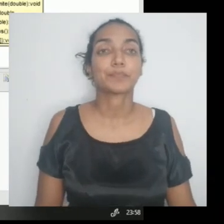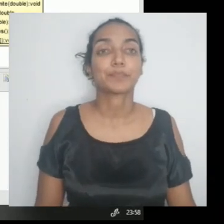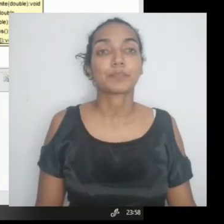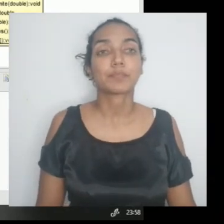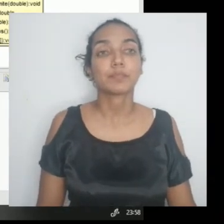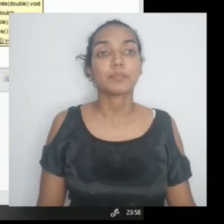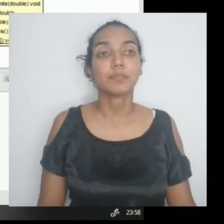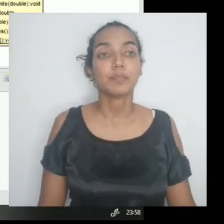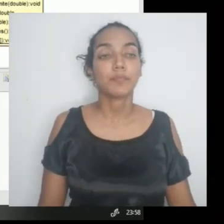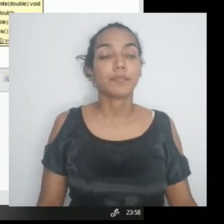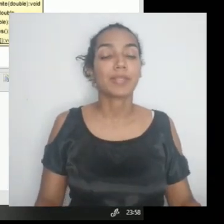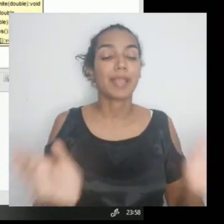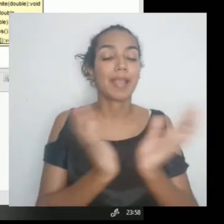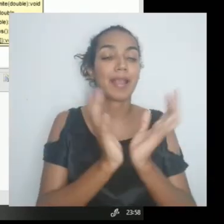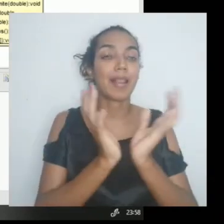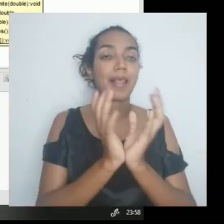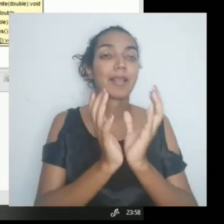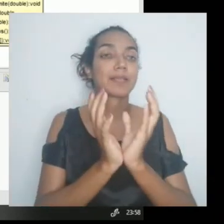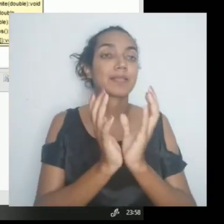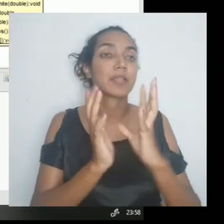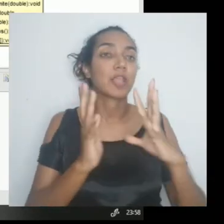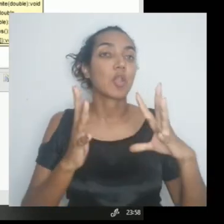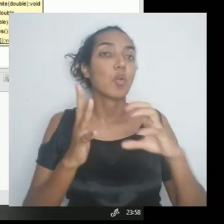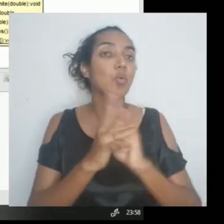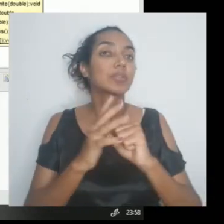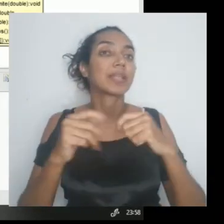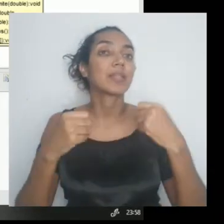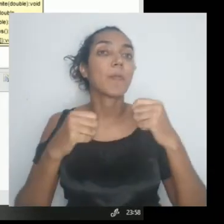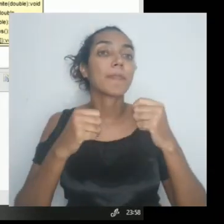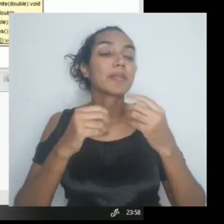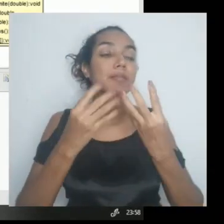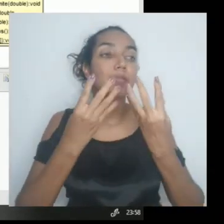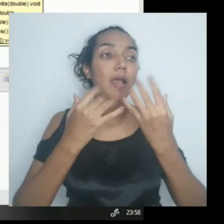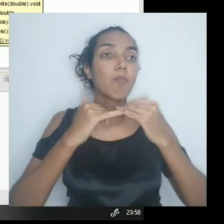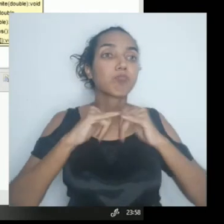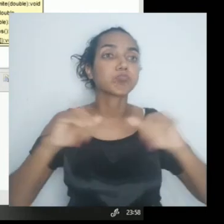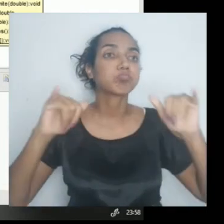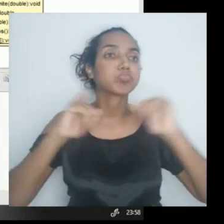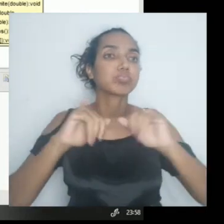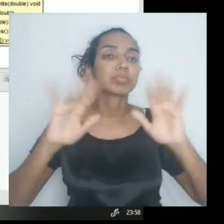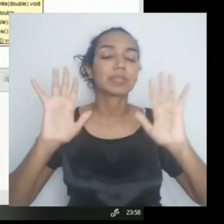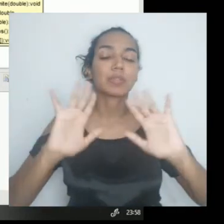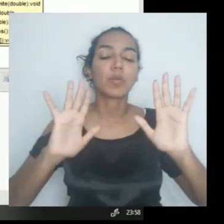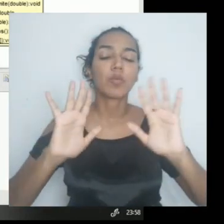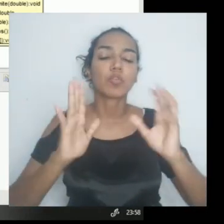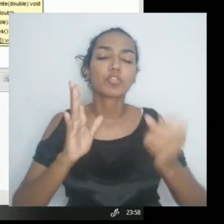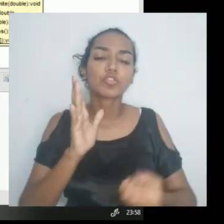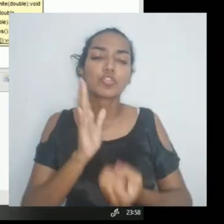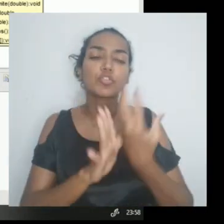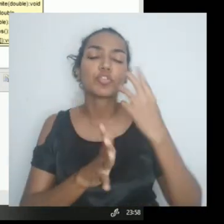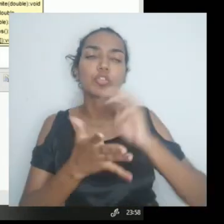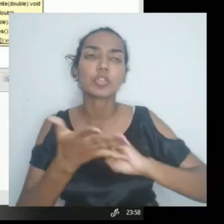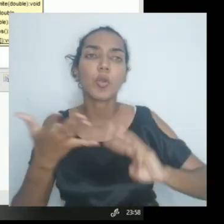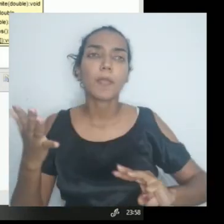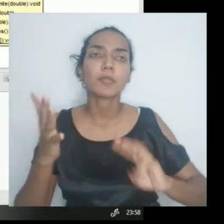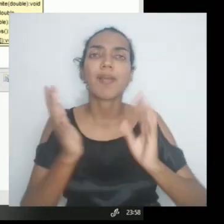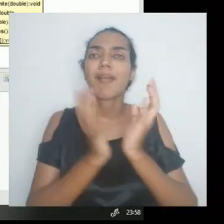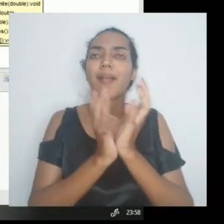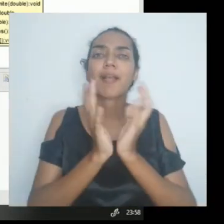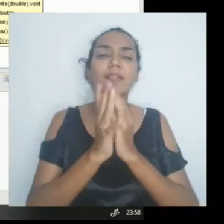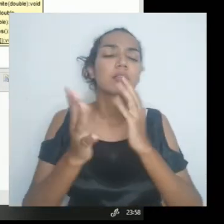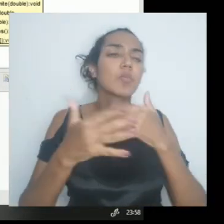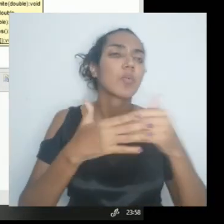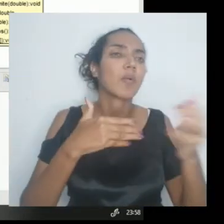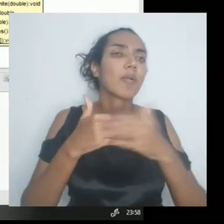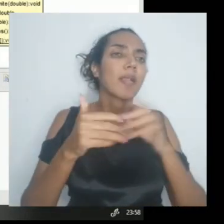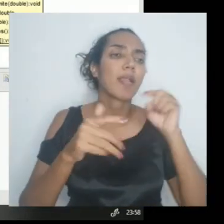gente cria um método, uma classe qualquer, automaticamente ela herda de Object. Se você tem uma classe conta especial que herda de conta, e conta é do tipo